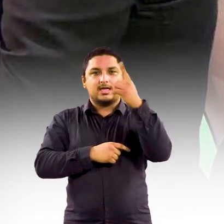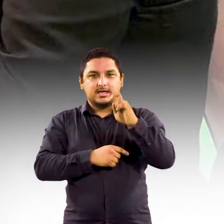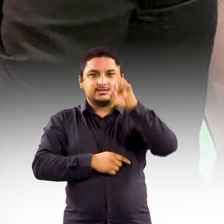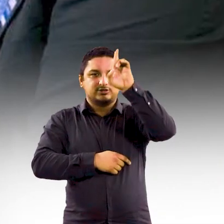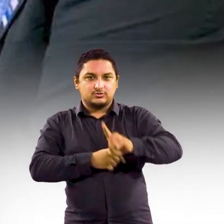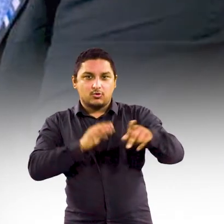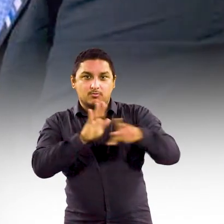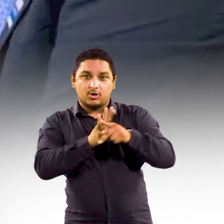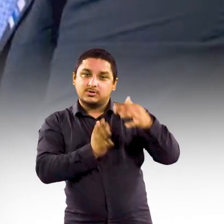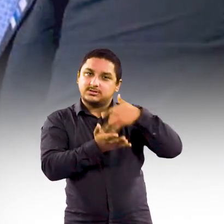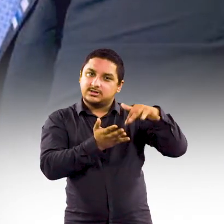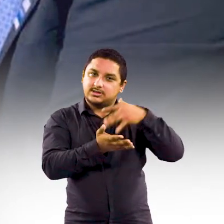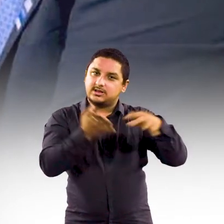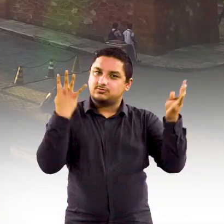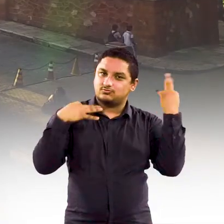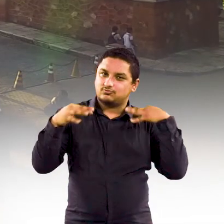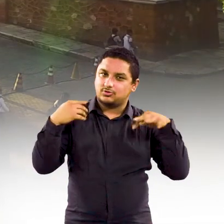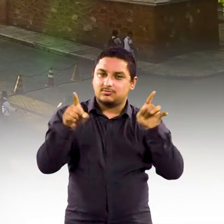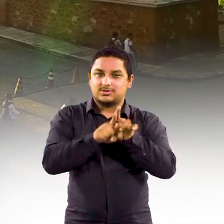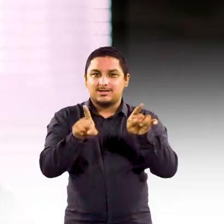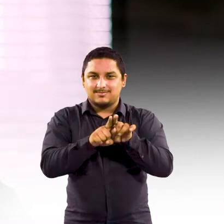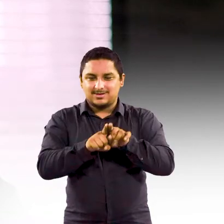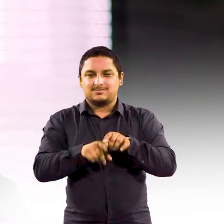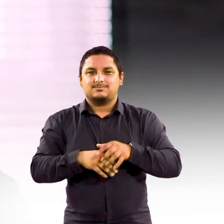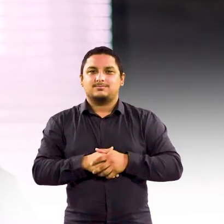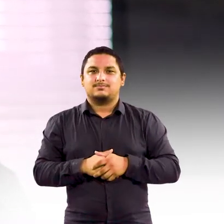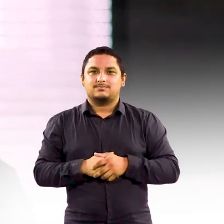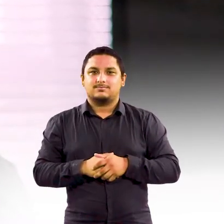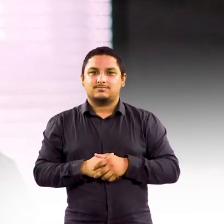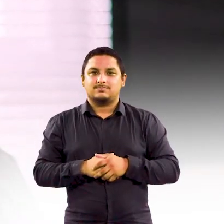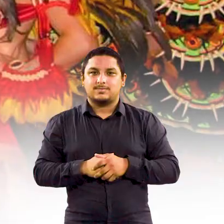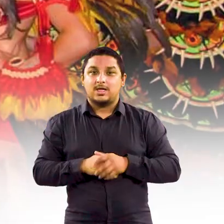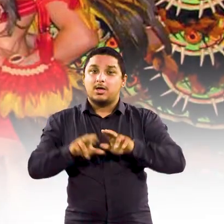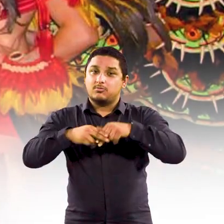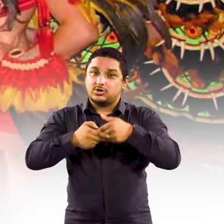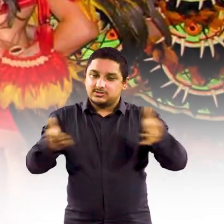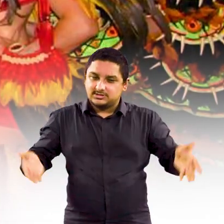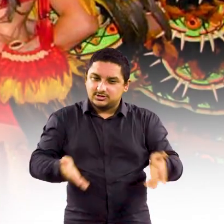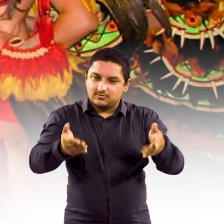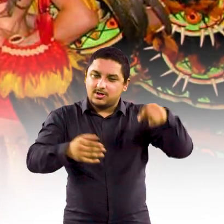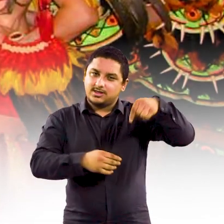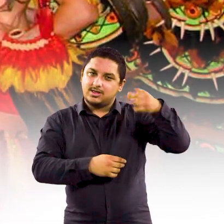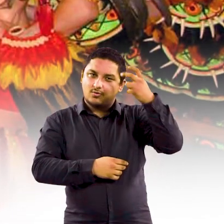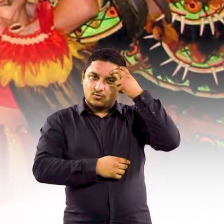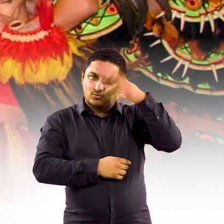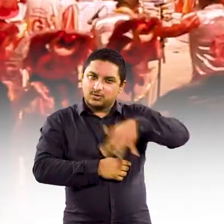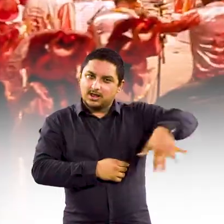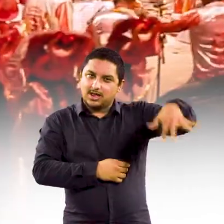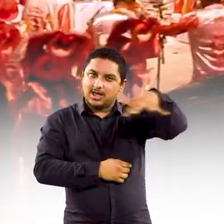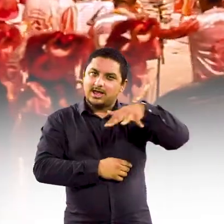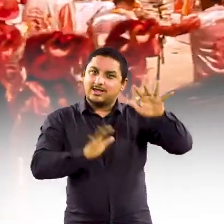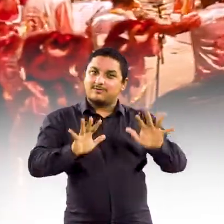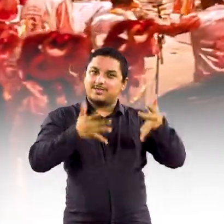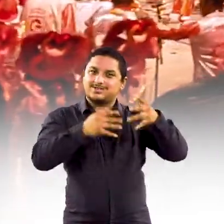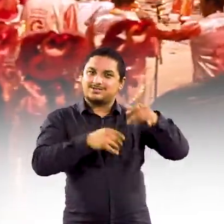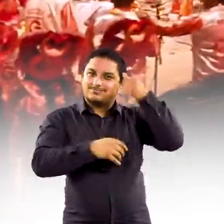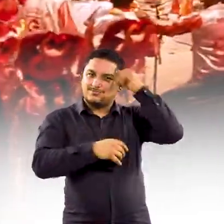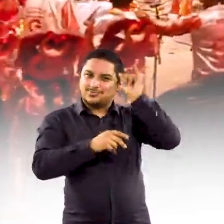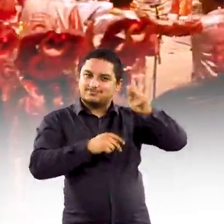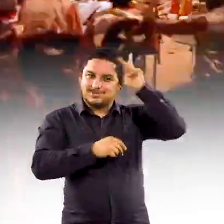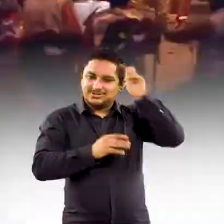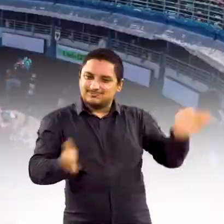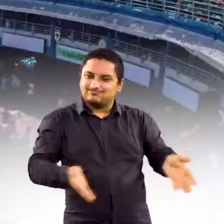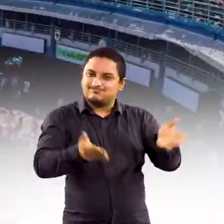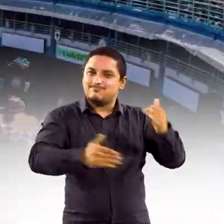da Amazonas Tour e depois secretário de turismo. Resgatou o patamar internacional do Festival de